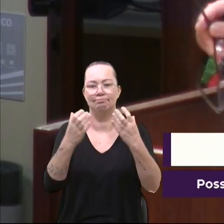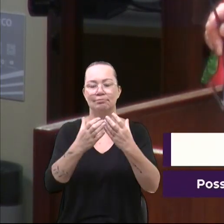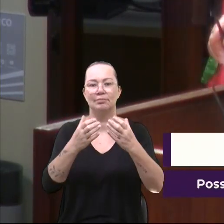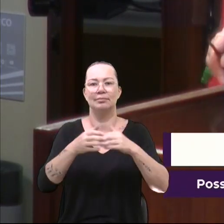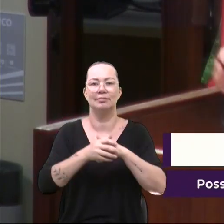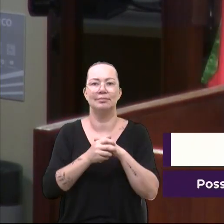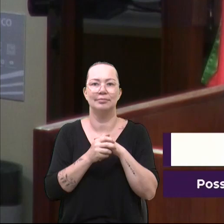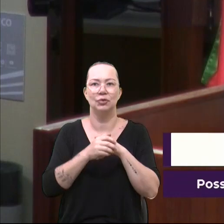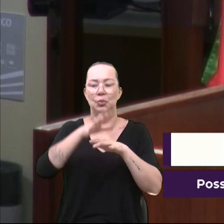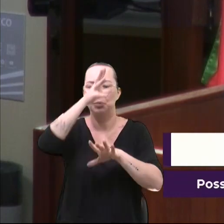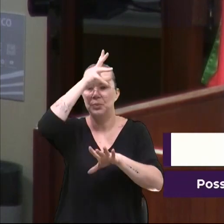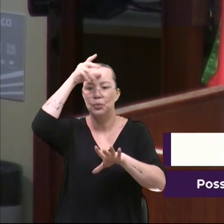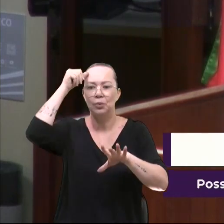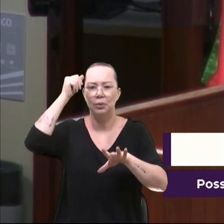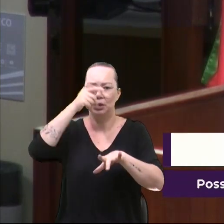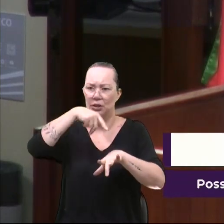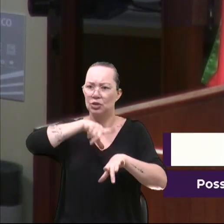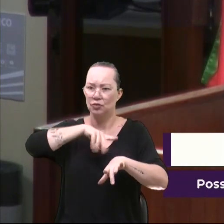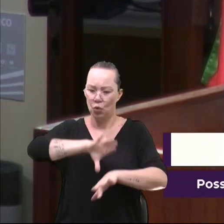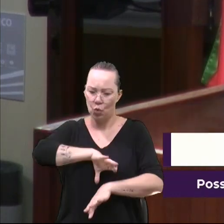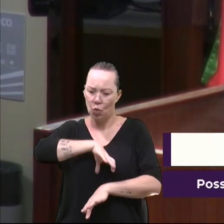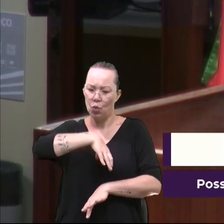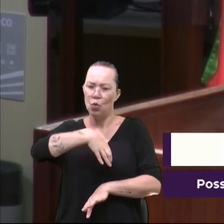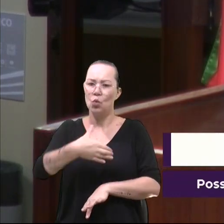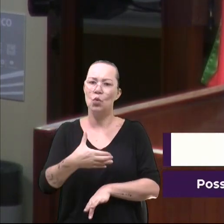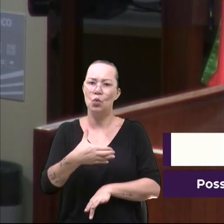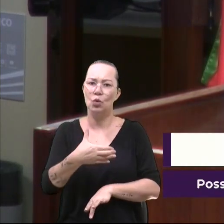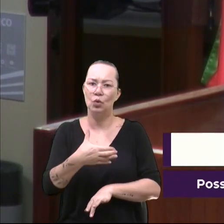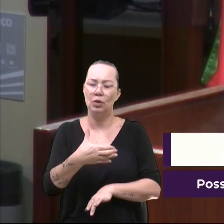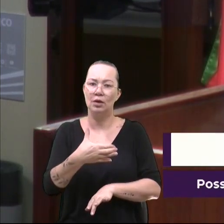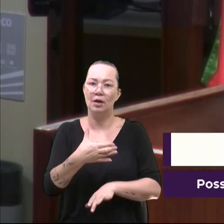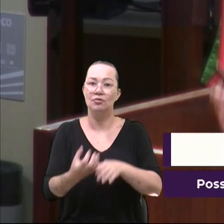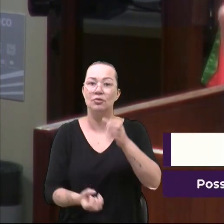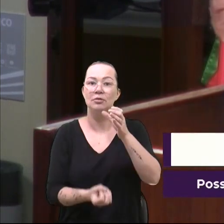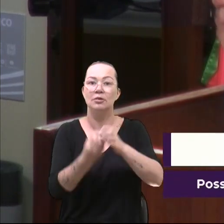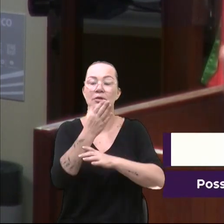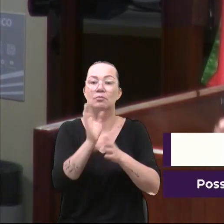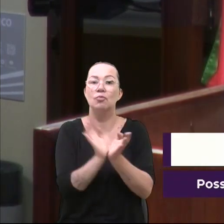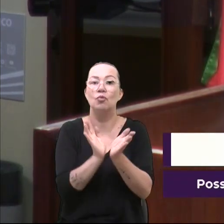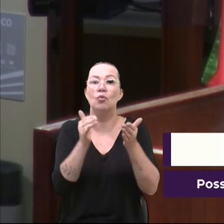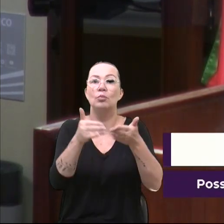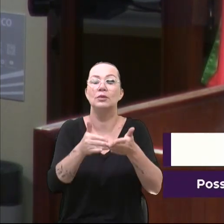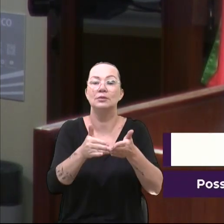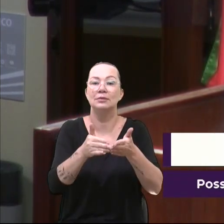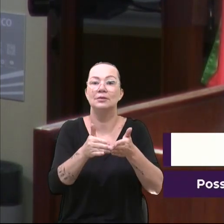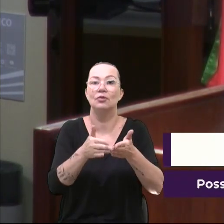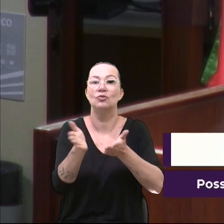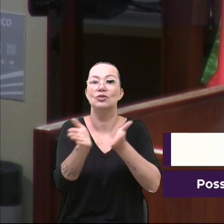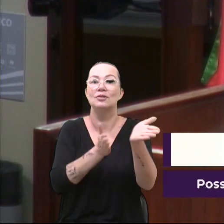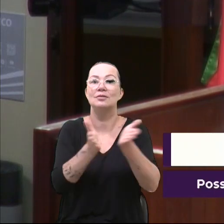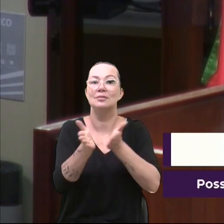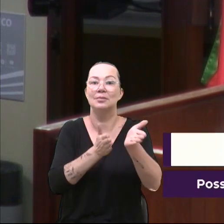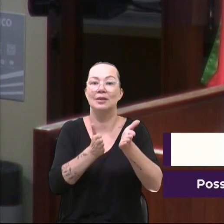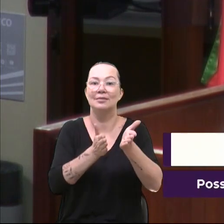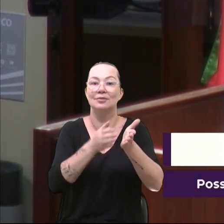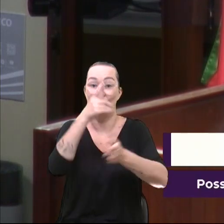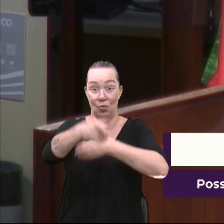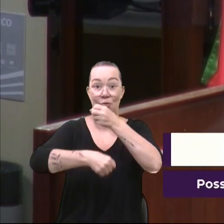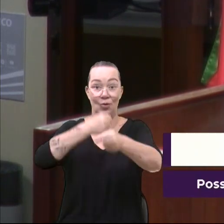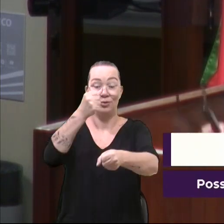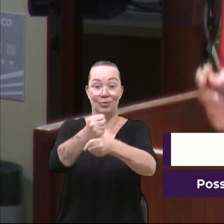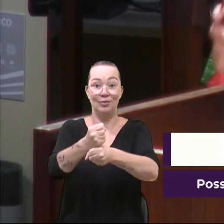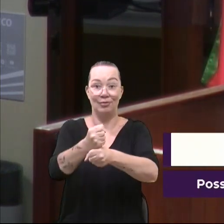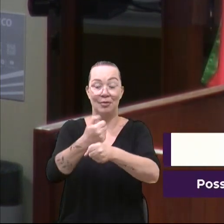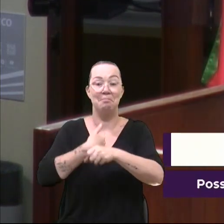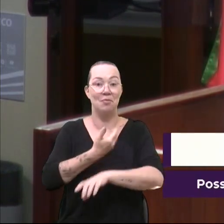Tivemos a coragem de criar a comissão de acessibilidade, e que o ano que vem será comandada pelo meu colega do